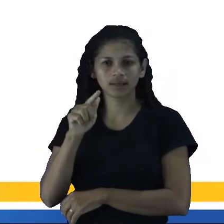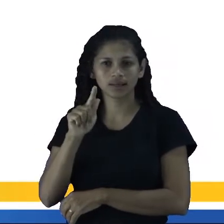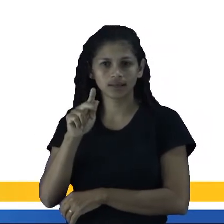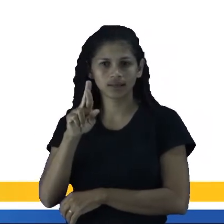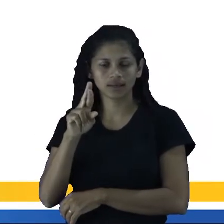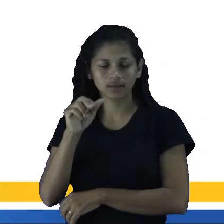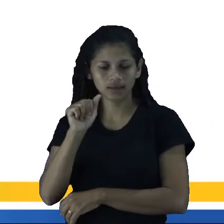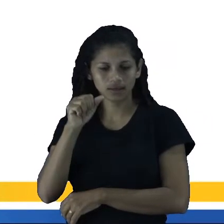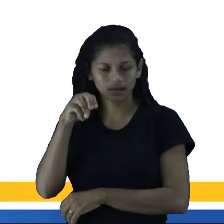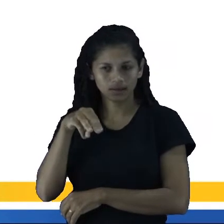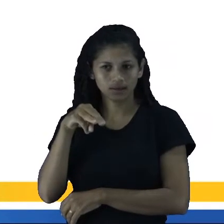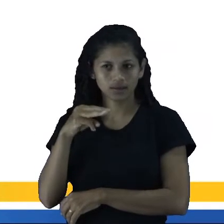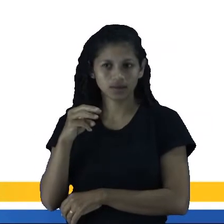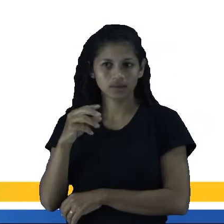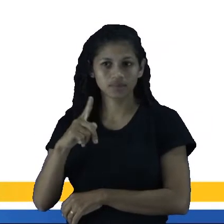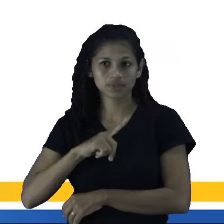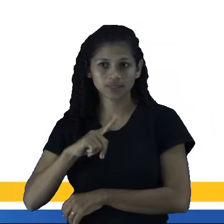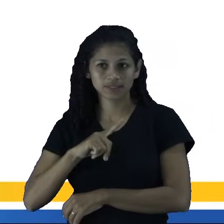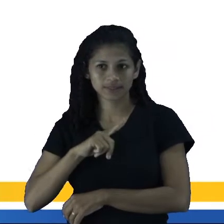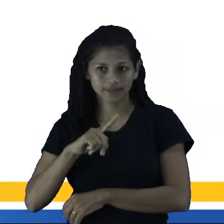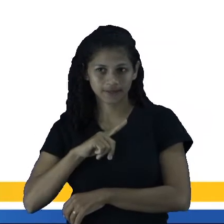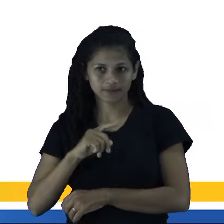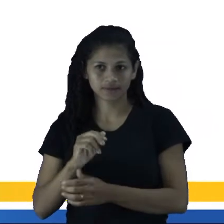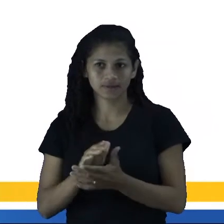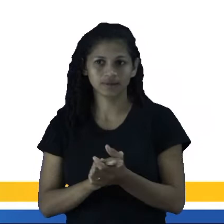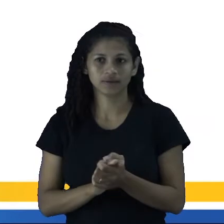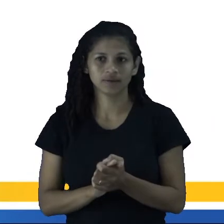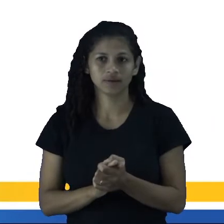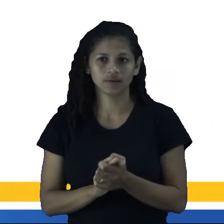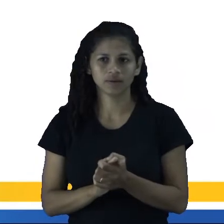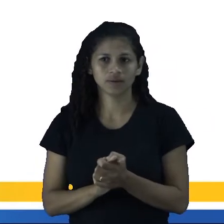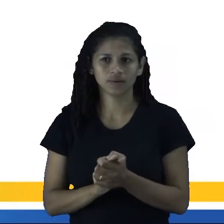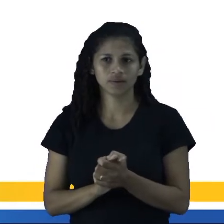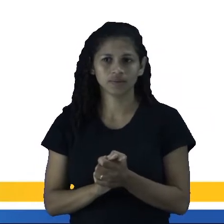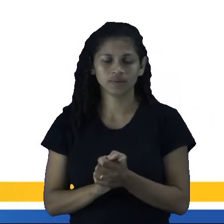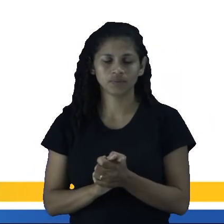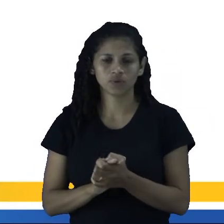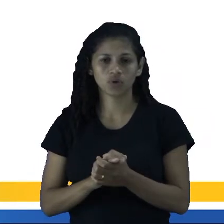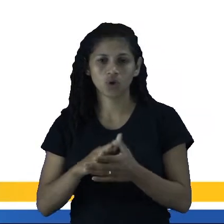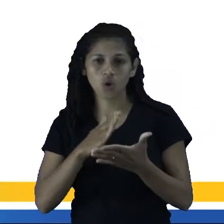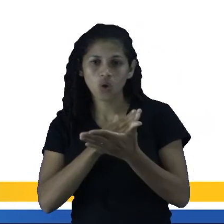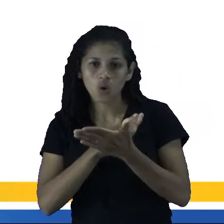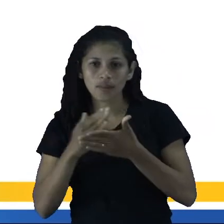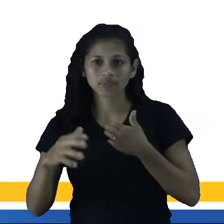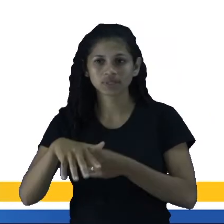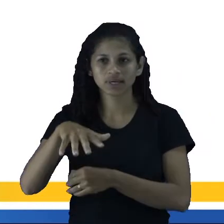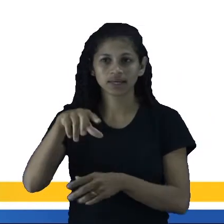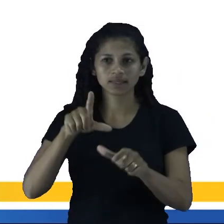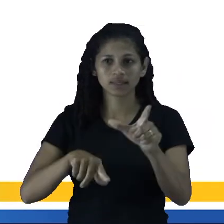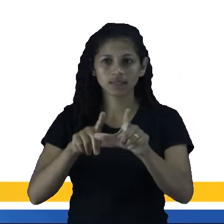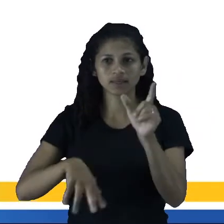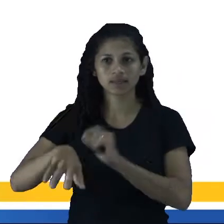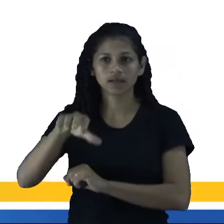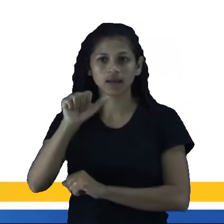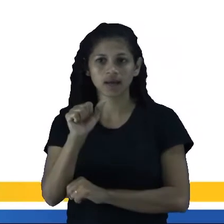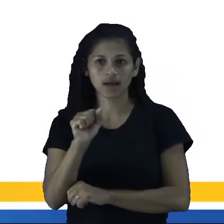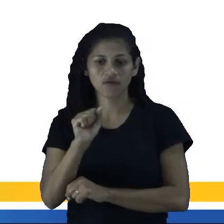Garfo tem quantas letras? 5. Se vai começar com a letra A, eu vou fixar o A e permutar só as